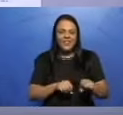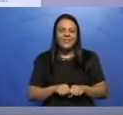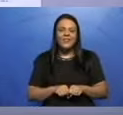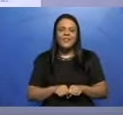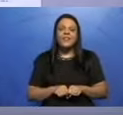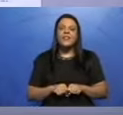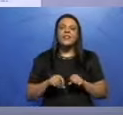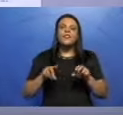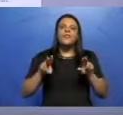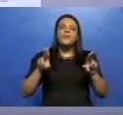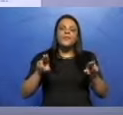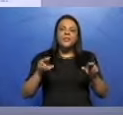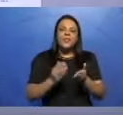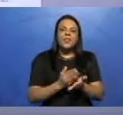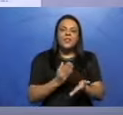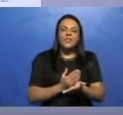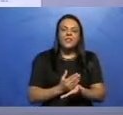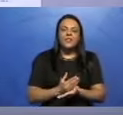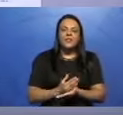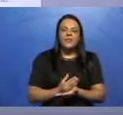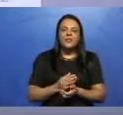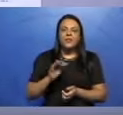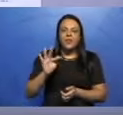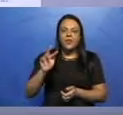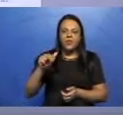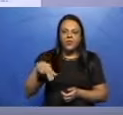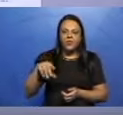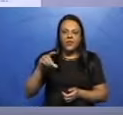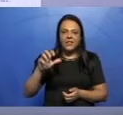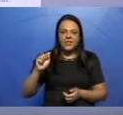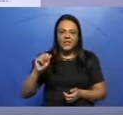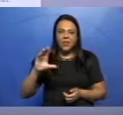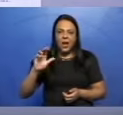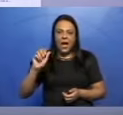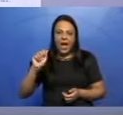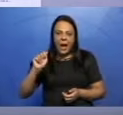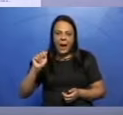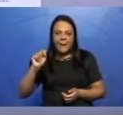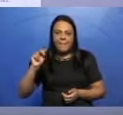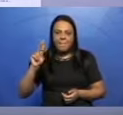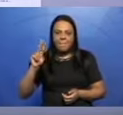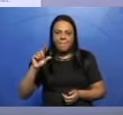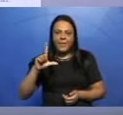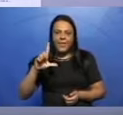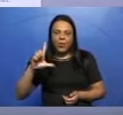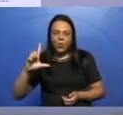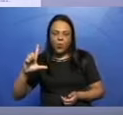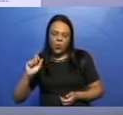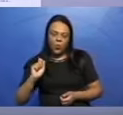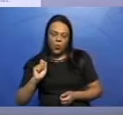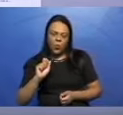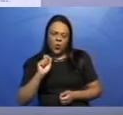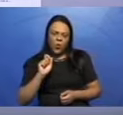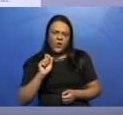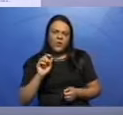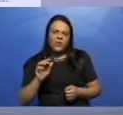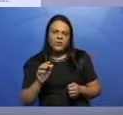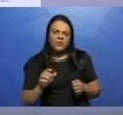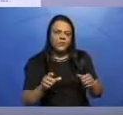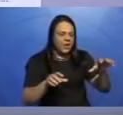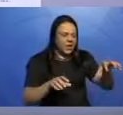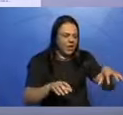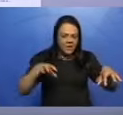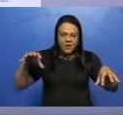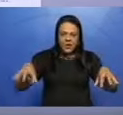havia comentado? Então, analisando os dois textos, o que vocês aí do outro lado, vocês pensam?